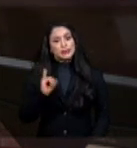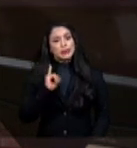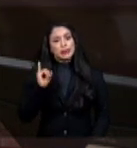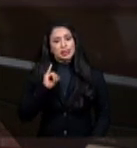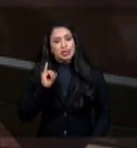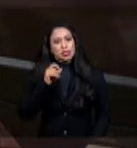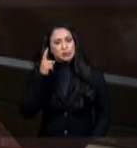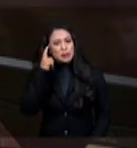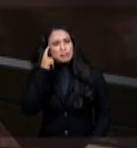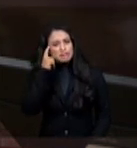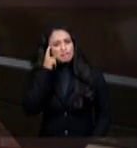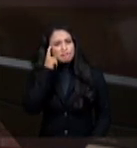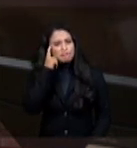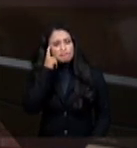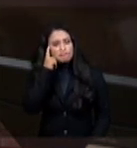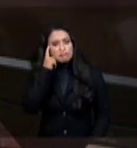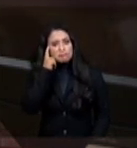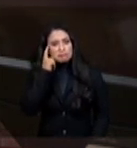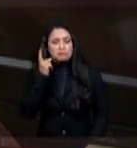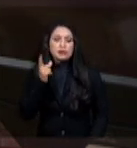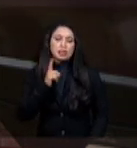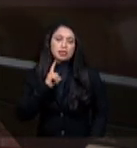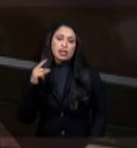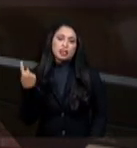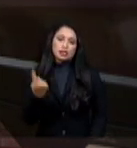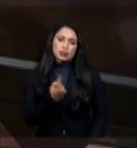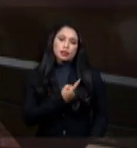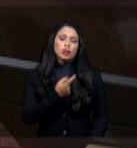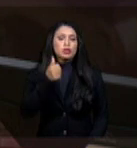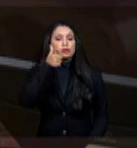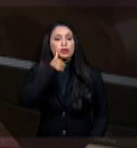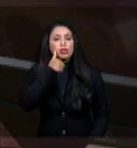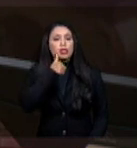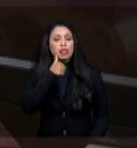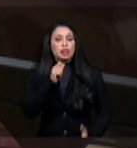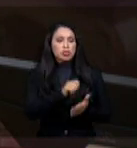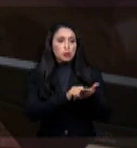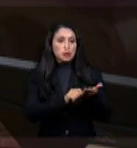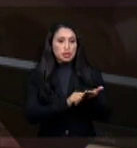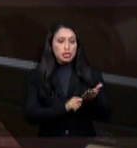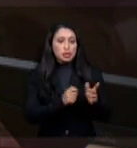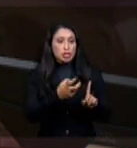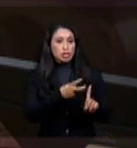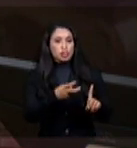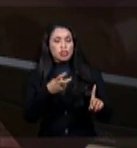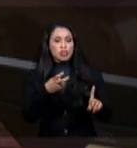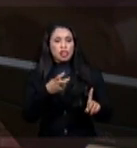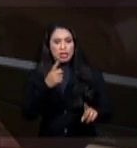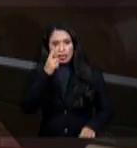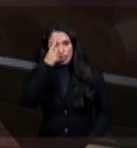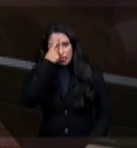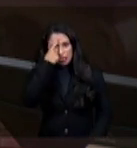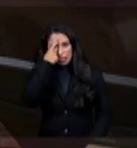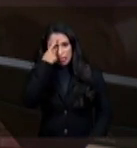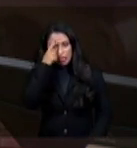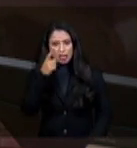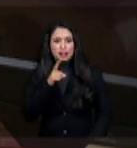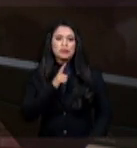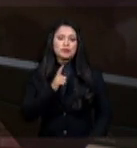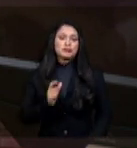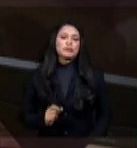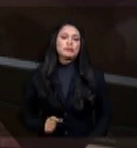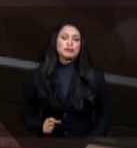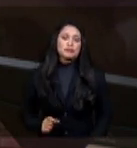pensar, e acho que vai dizer respeito principalmente a todas nós mulheres. É de uma escritora indiana, Sohrab Abdullahi, não sei se falei o nome certo, é